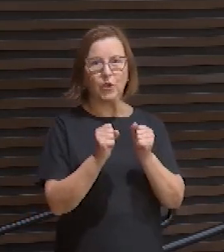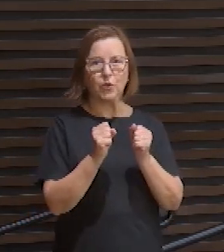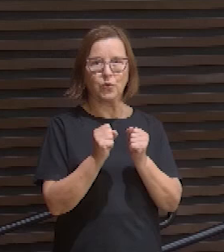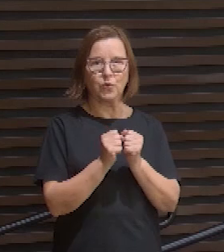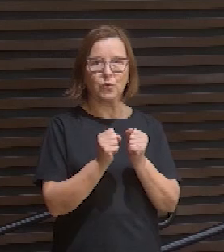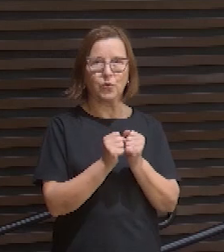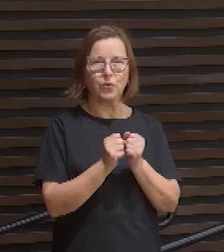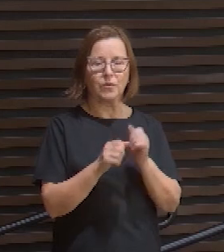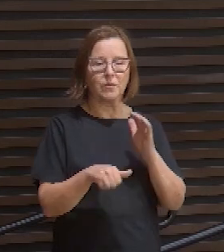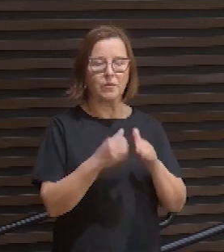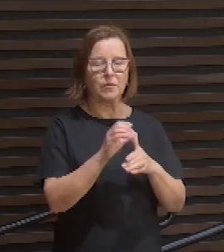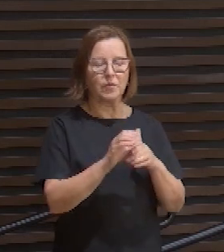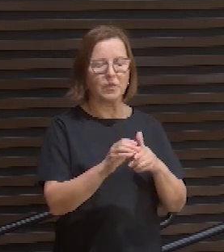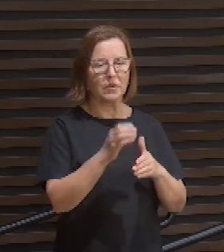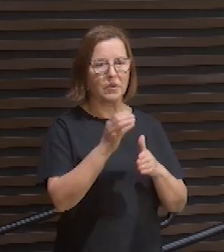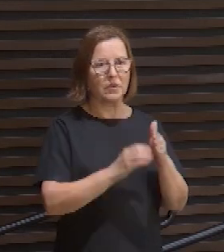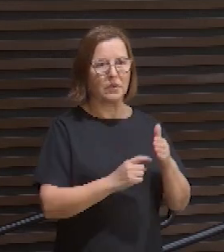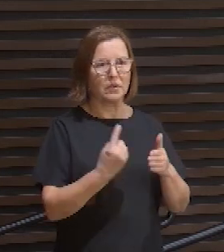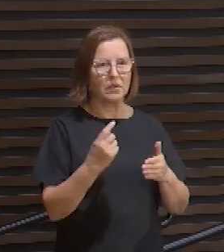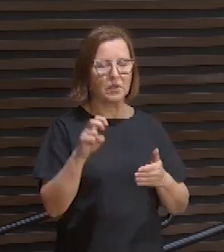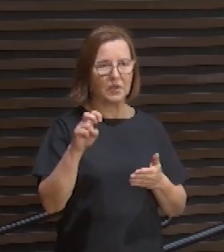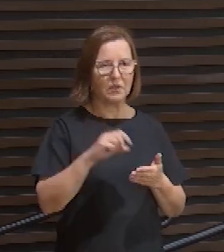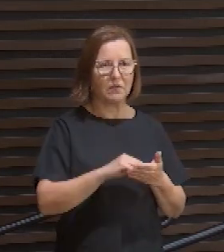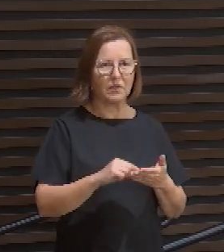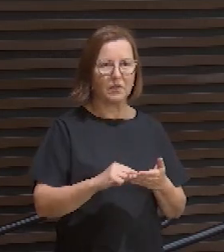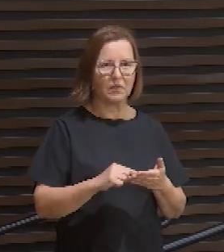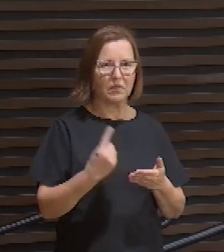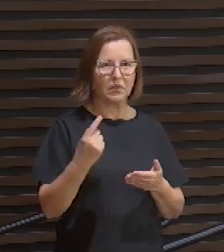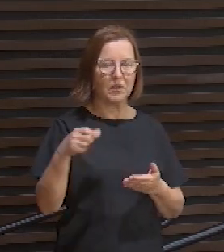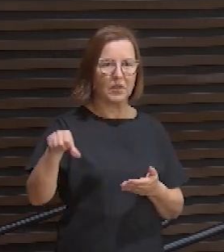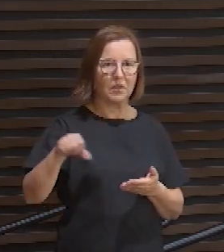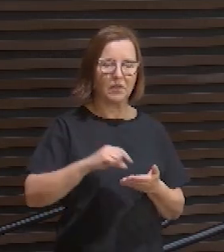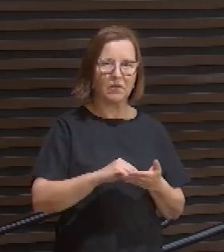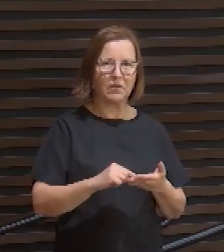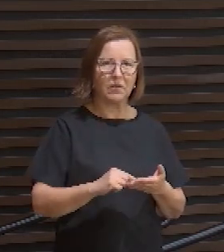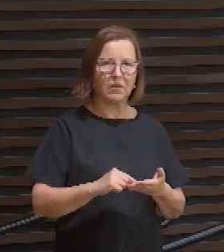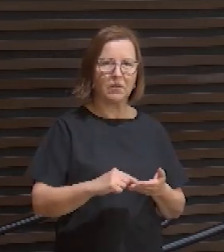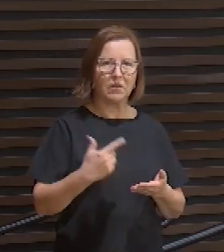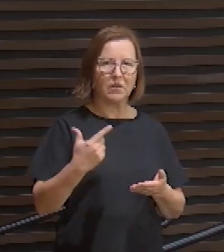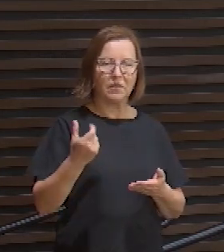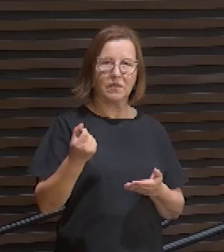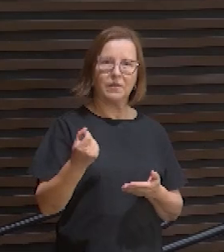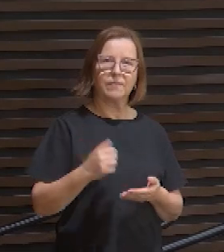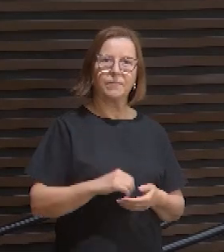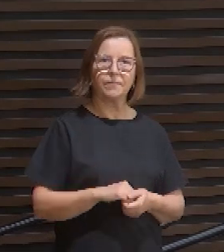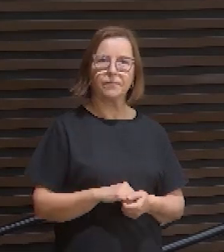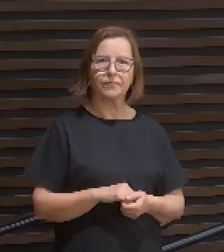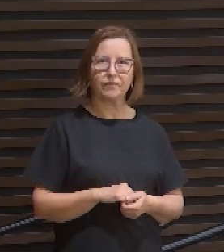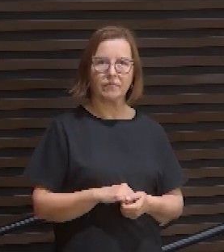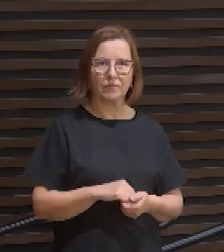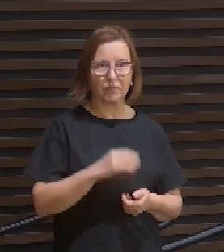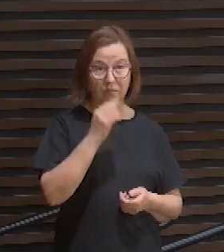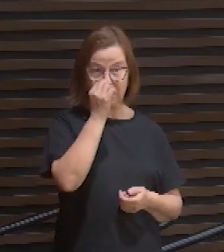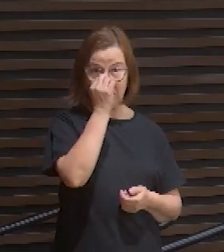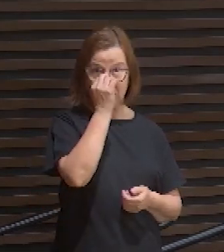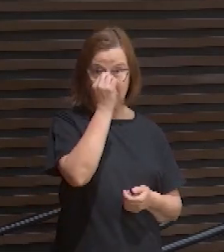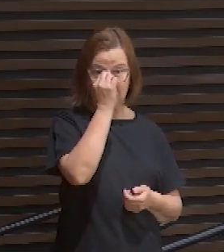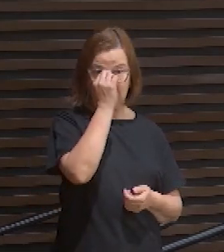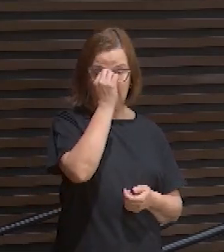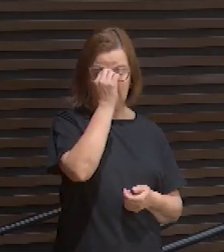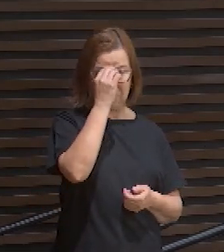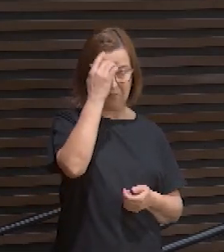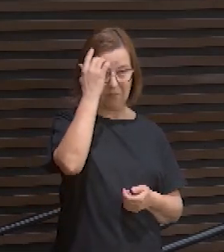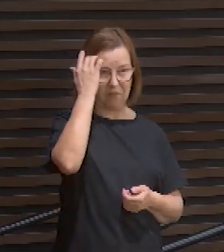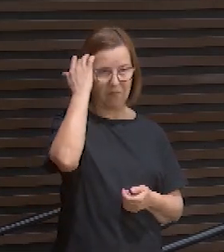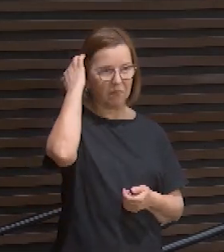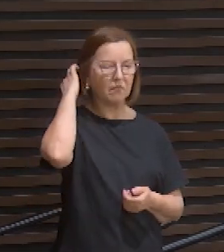Coríntios 15, 19 e 20. São versículos opostos entre si. Tá? O mas ali no 20 é uma adversativa.